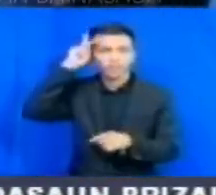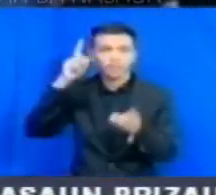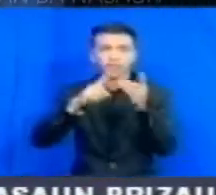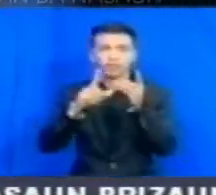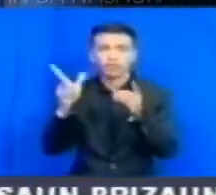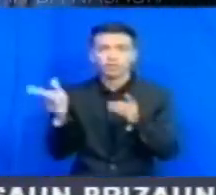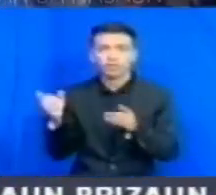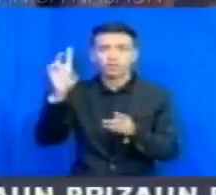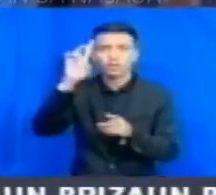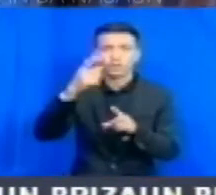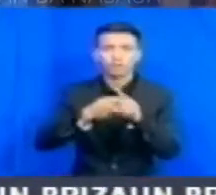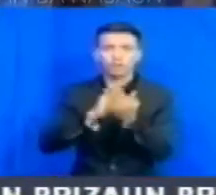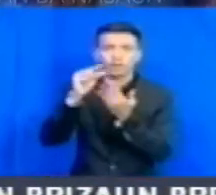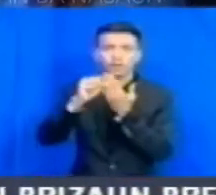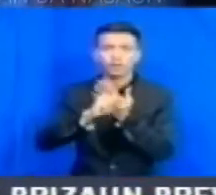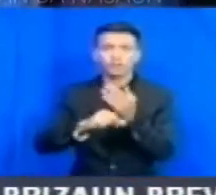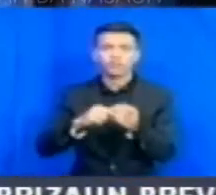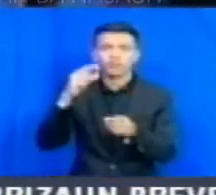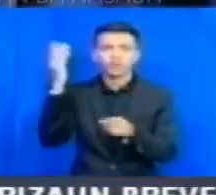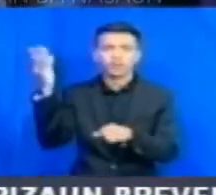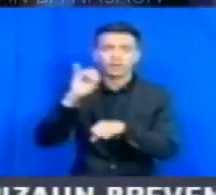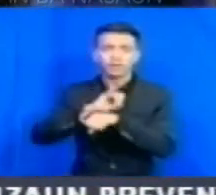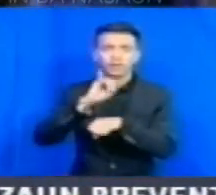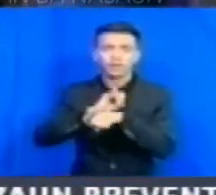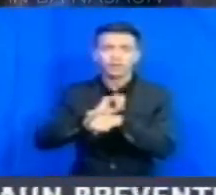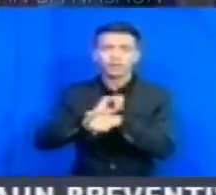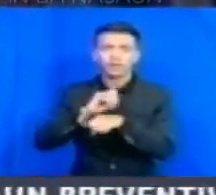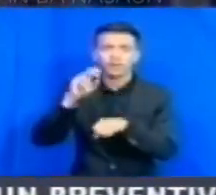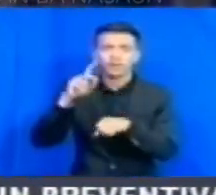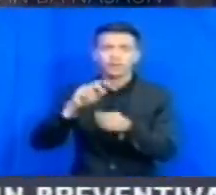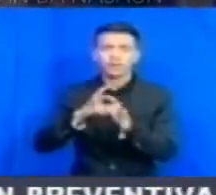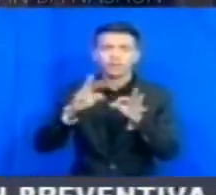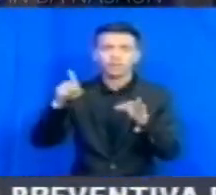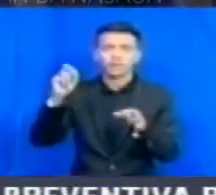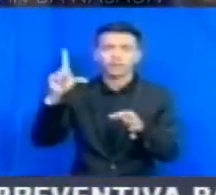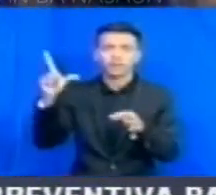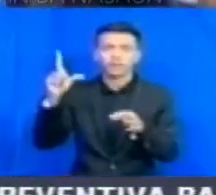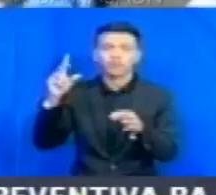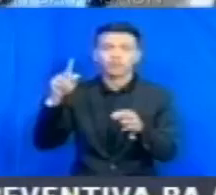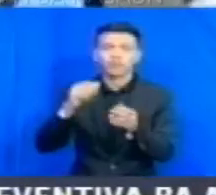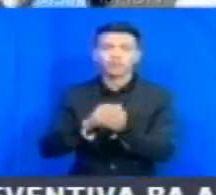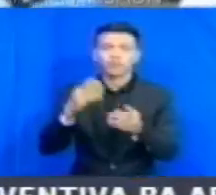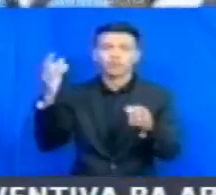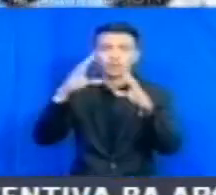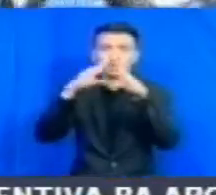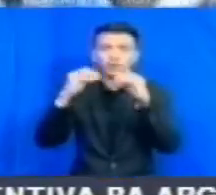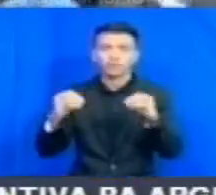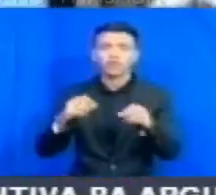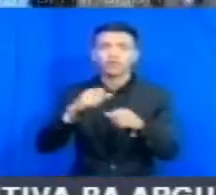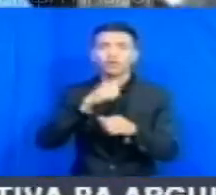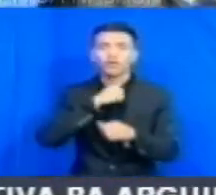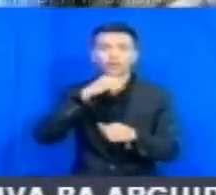rua nulo resen rito fulanagusto, e a igreja Basílica São Pedro Vaticano Roma. Hamuto co cardeal rua nulo